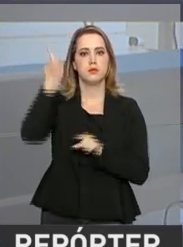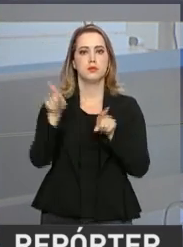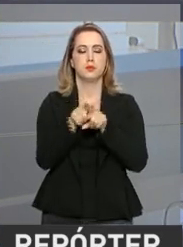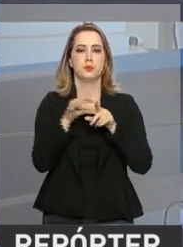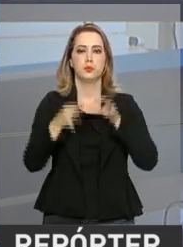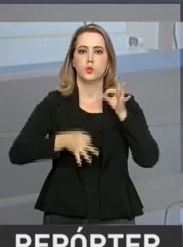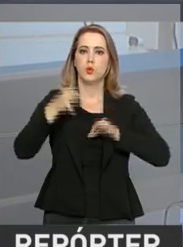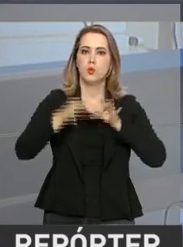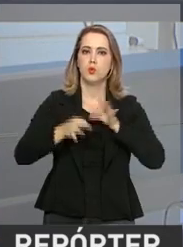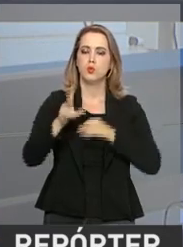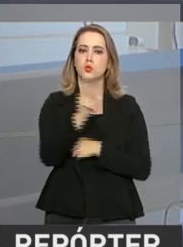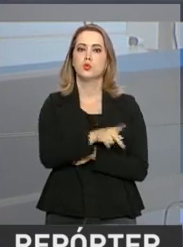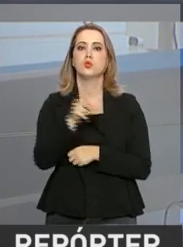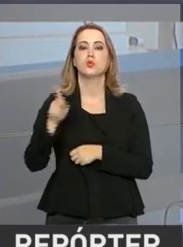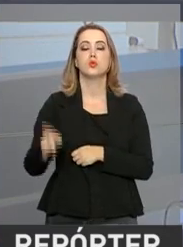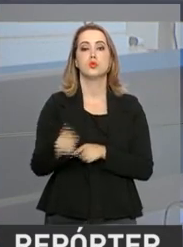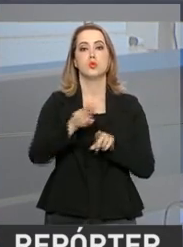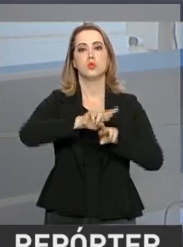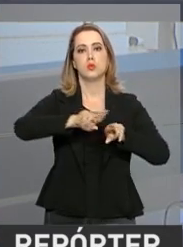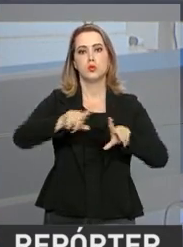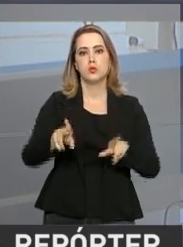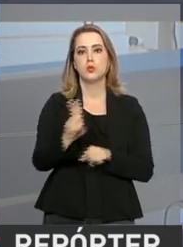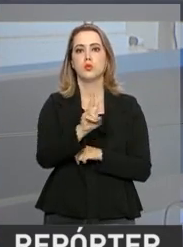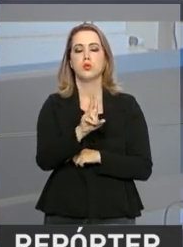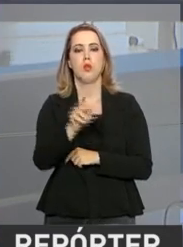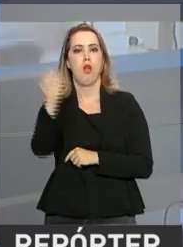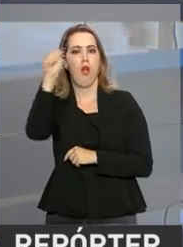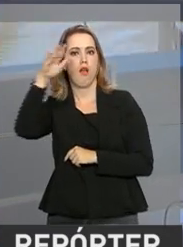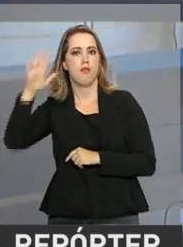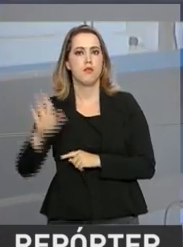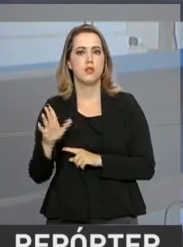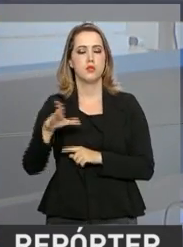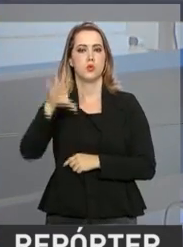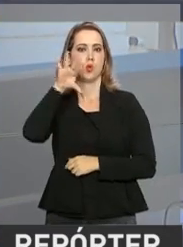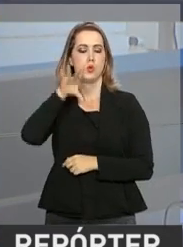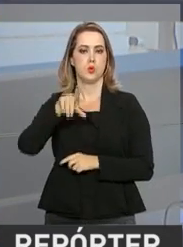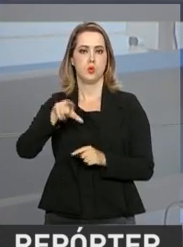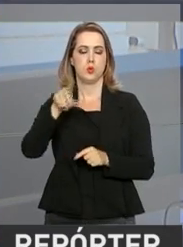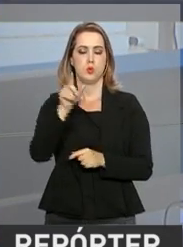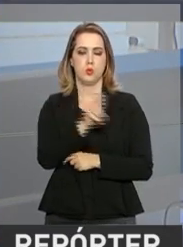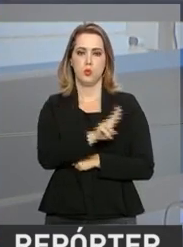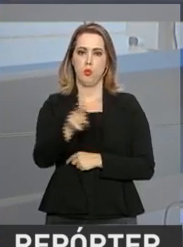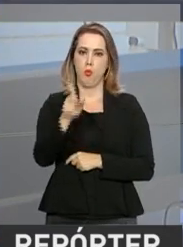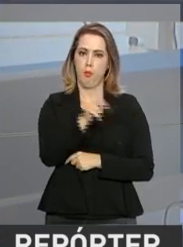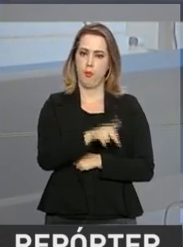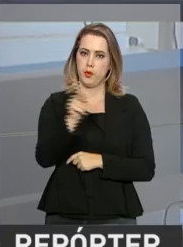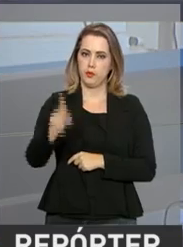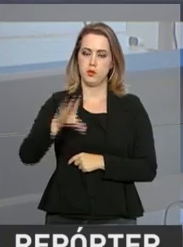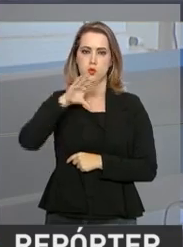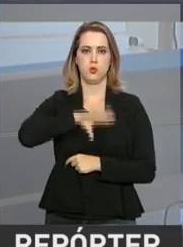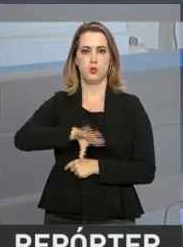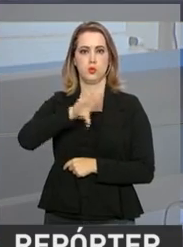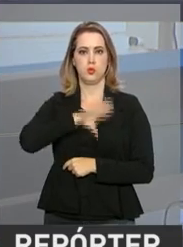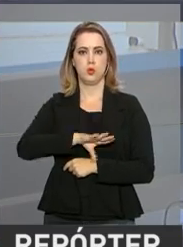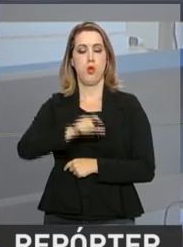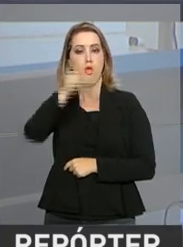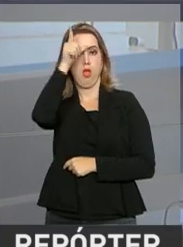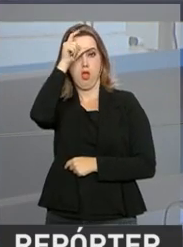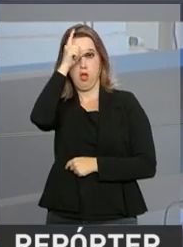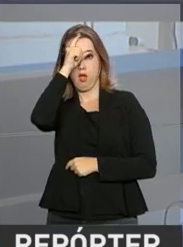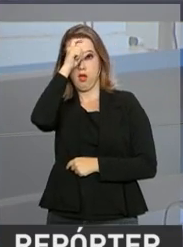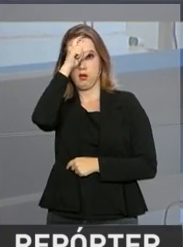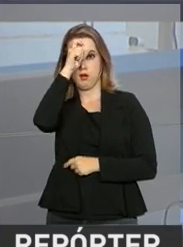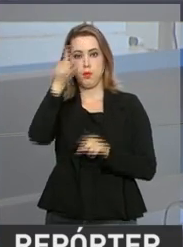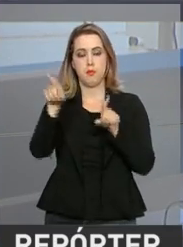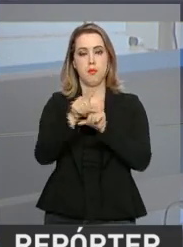professores de direito Albert Luis sax da África do Sul o português Carlos Blanco de Morais o alemão gunter tb e o britânico